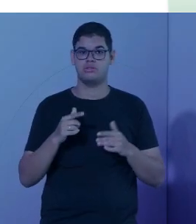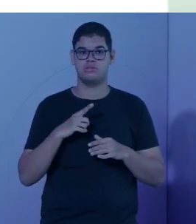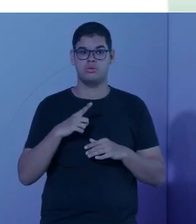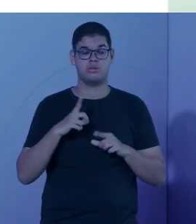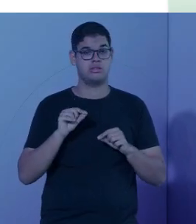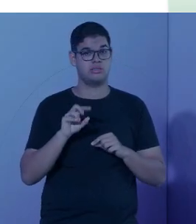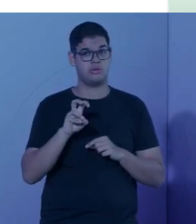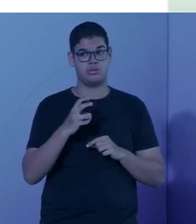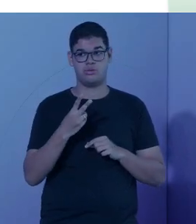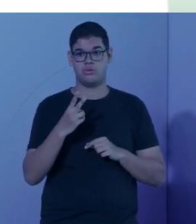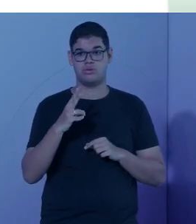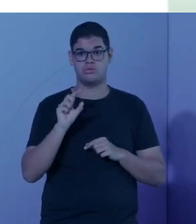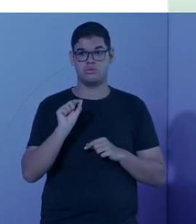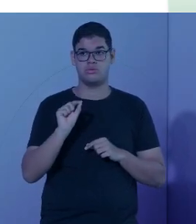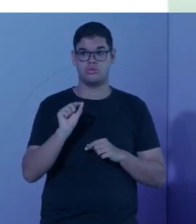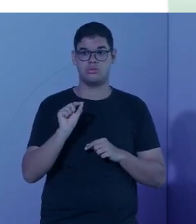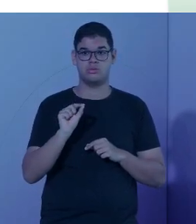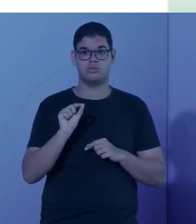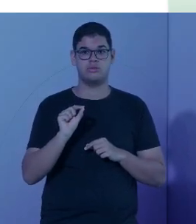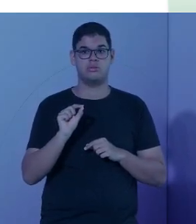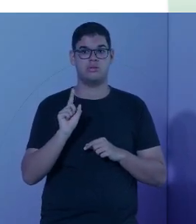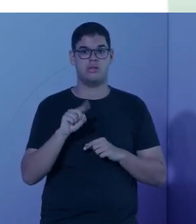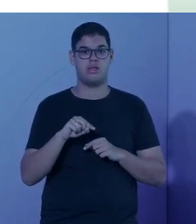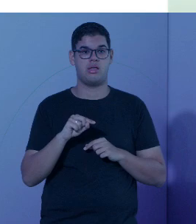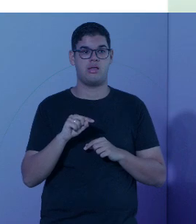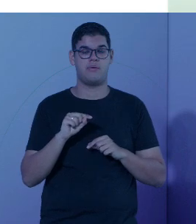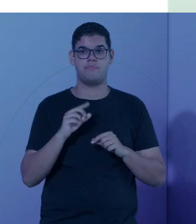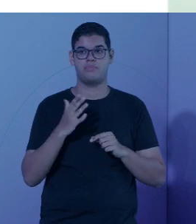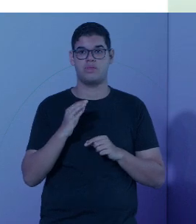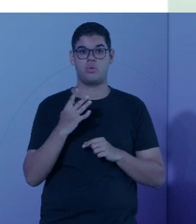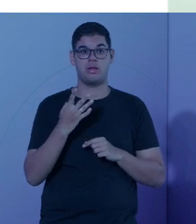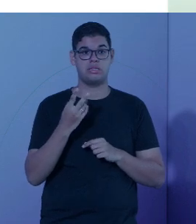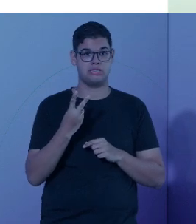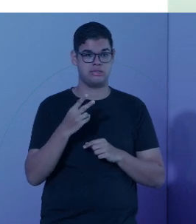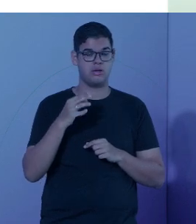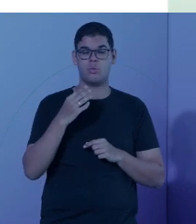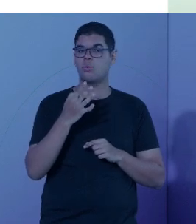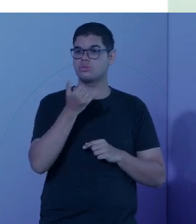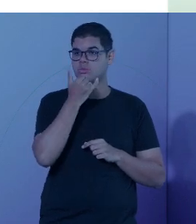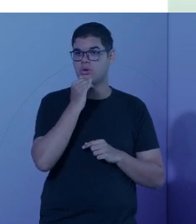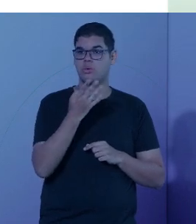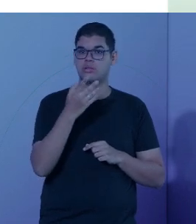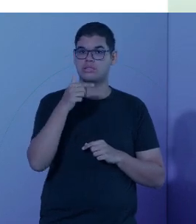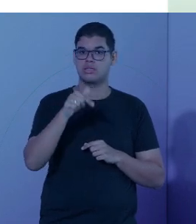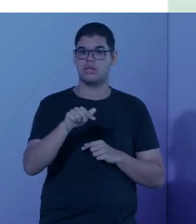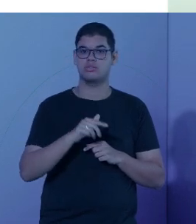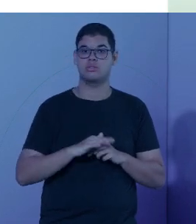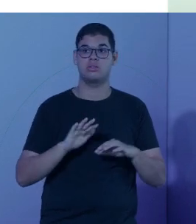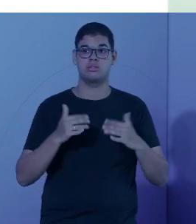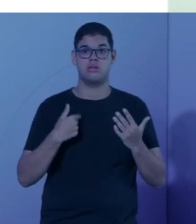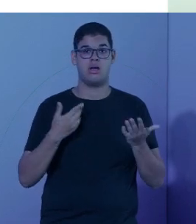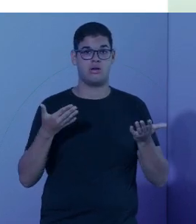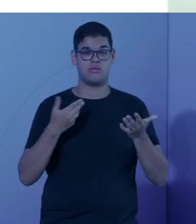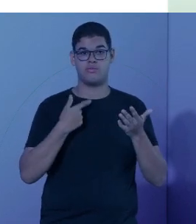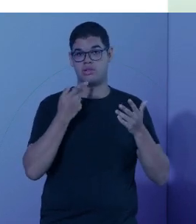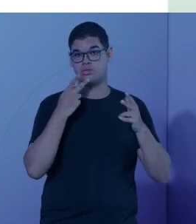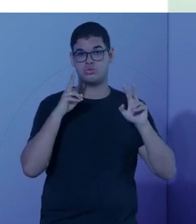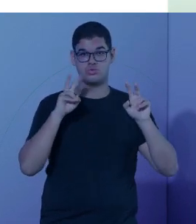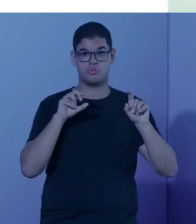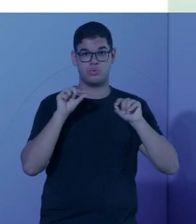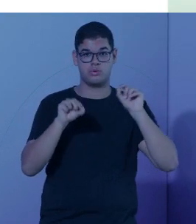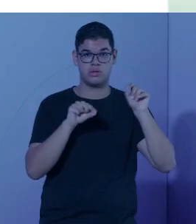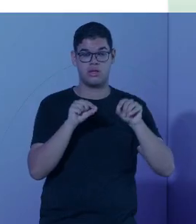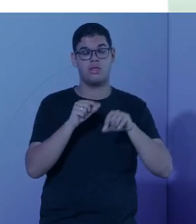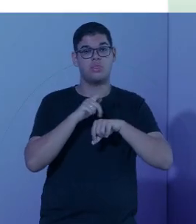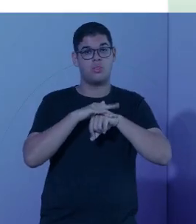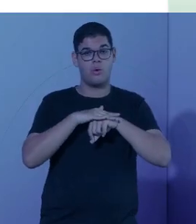52,2% eram doenças prevalentes. Isso representa 47 dos 90 medicamentos analisados. Nas doenças raras, 43 dos